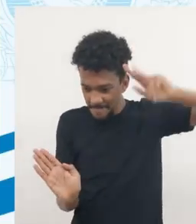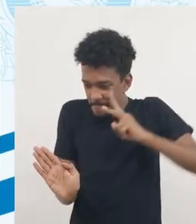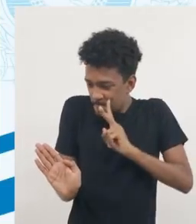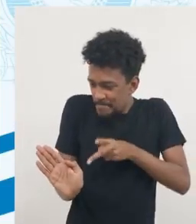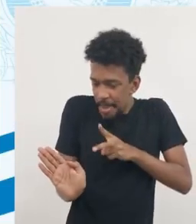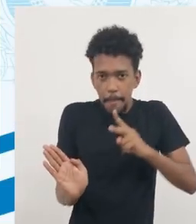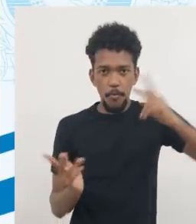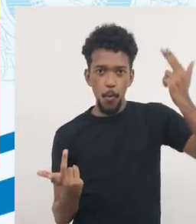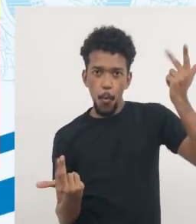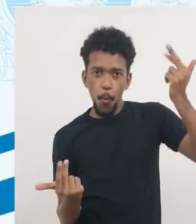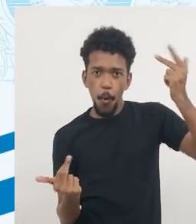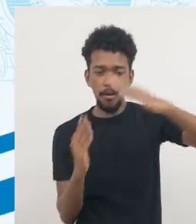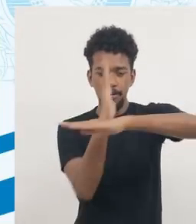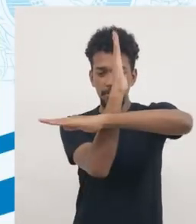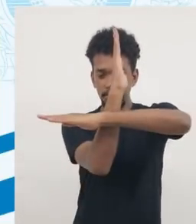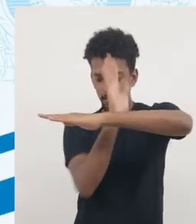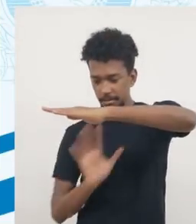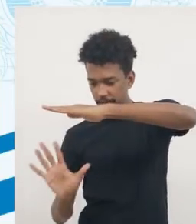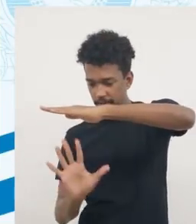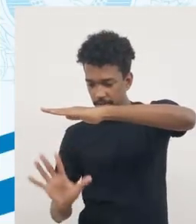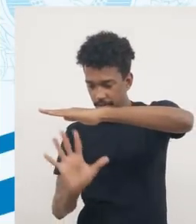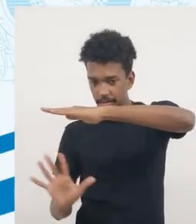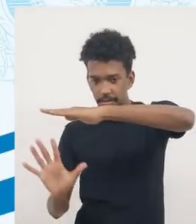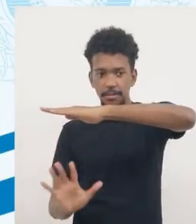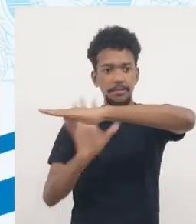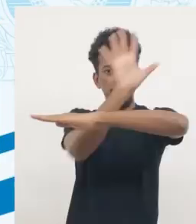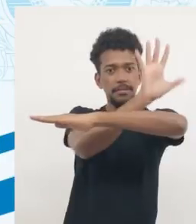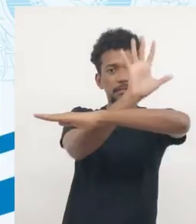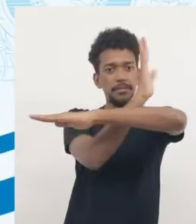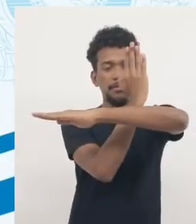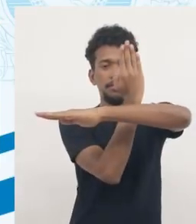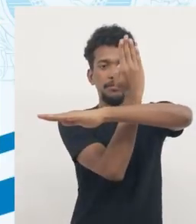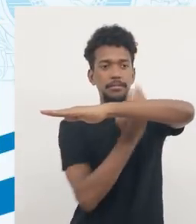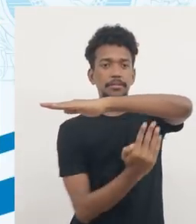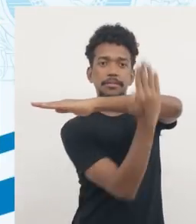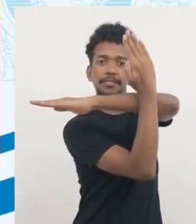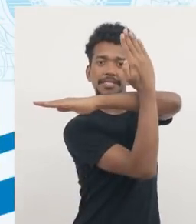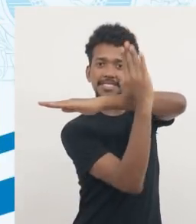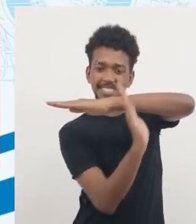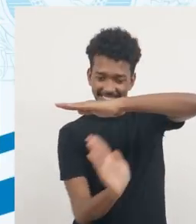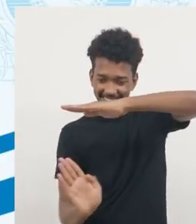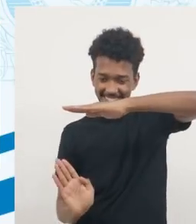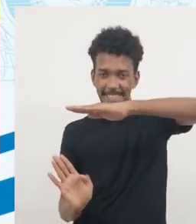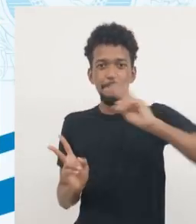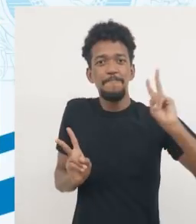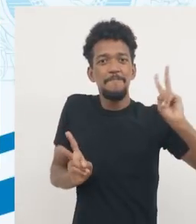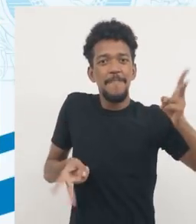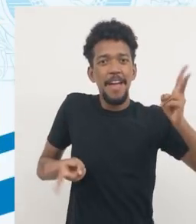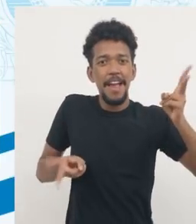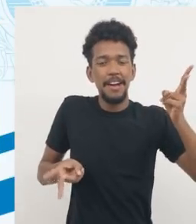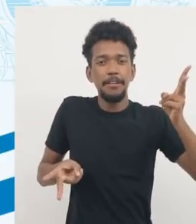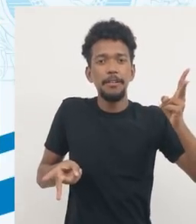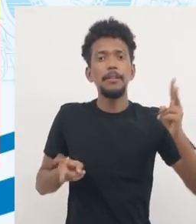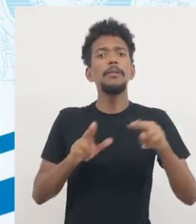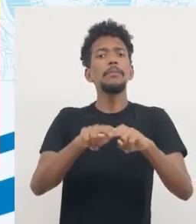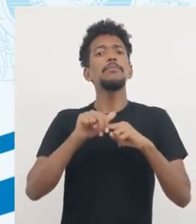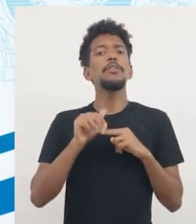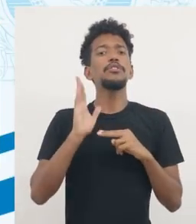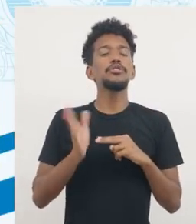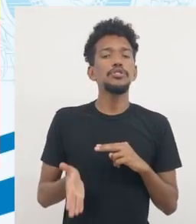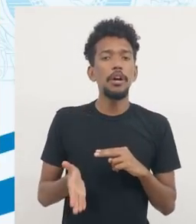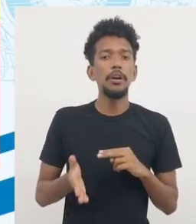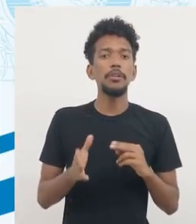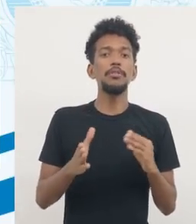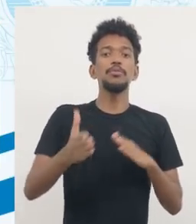simétrica, espelhada lá no terceiro quadrante, pelo fato de termos multiplicado todos